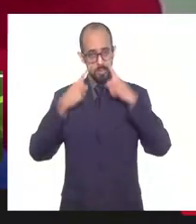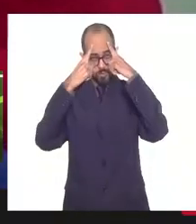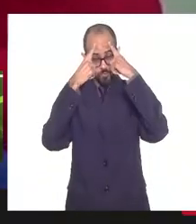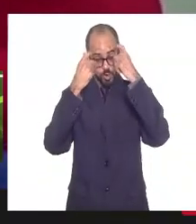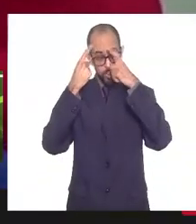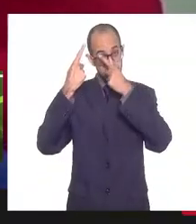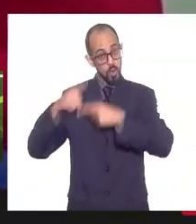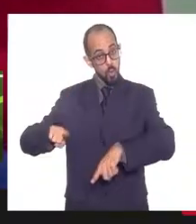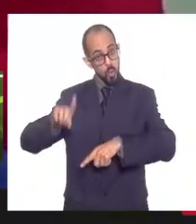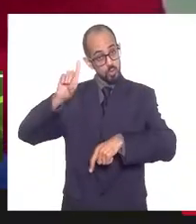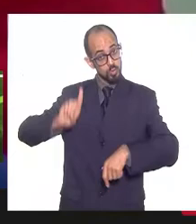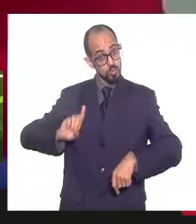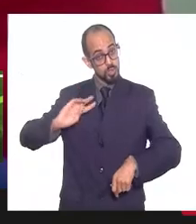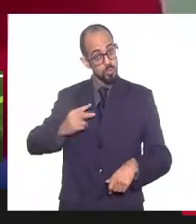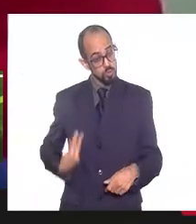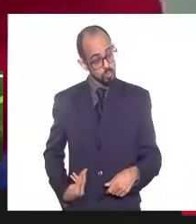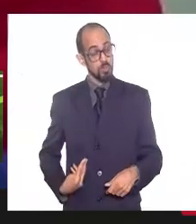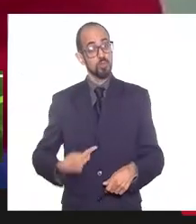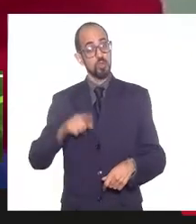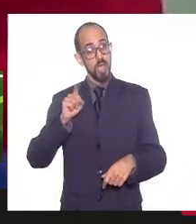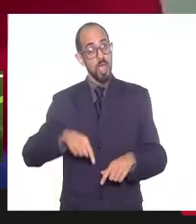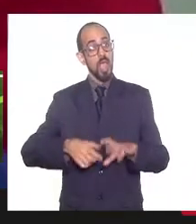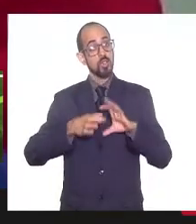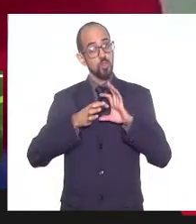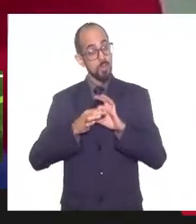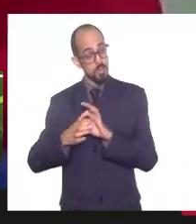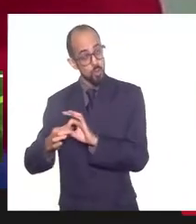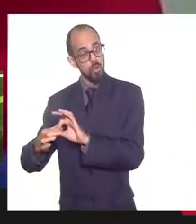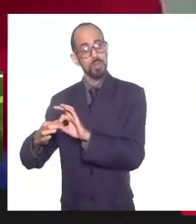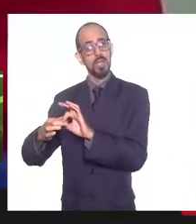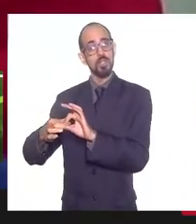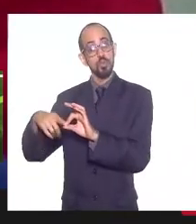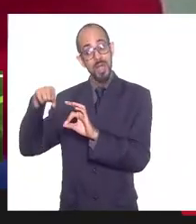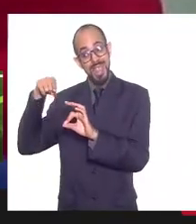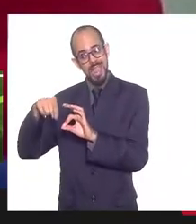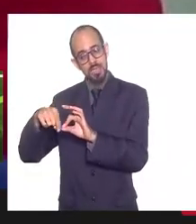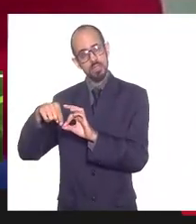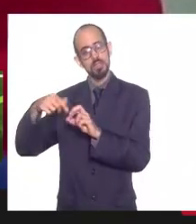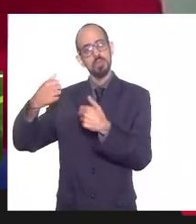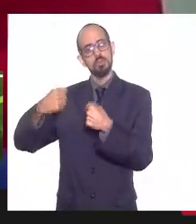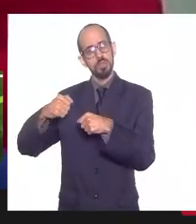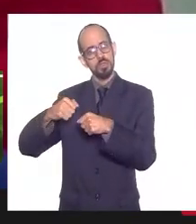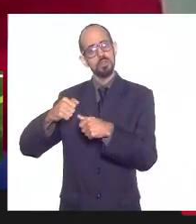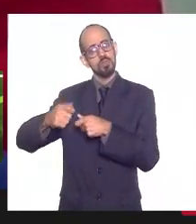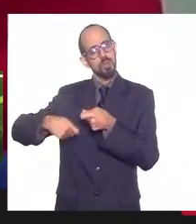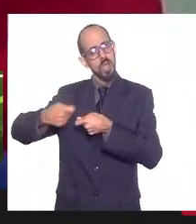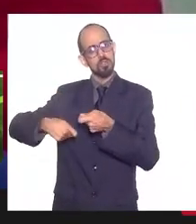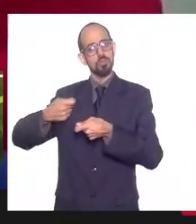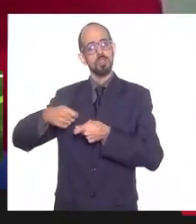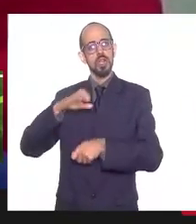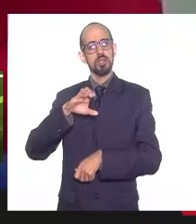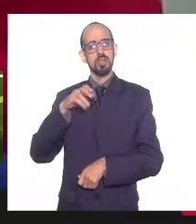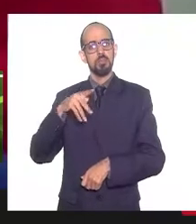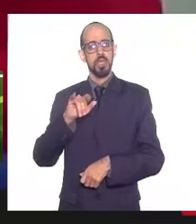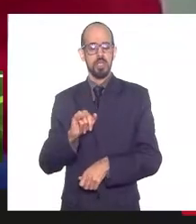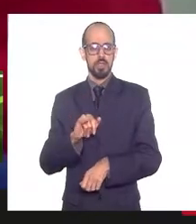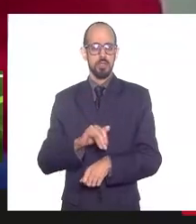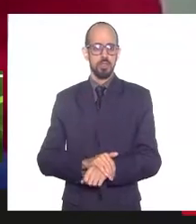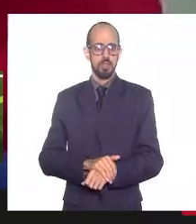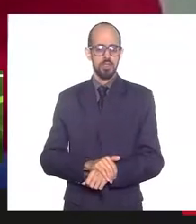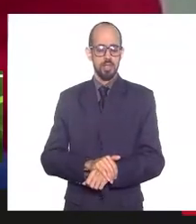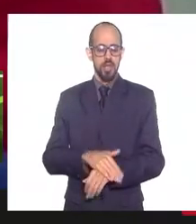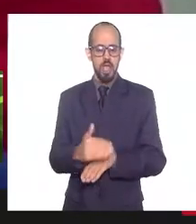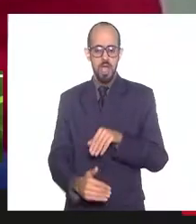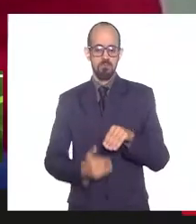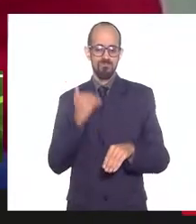humanos. É sobre esse olhar que essa CPI tem que ser conduzida. a magnitude desse tema que